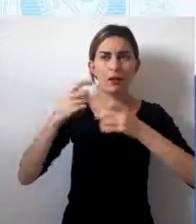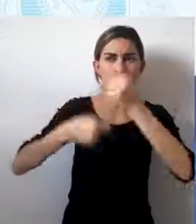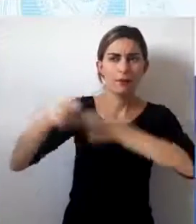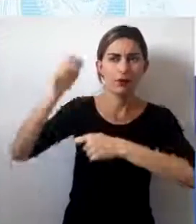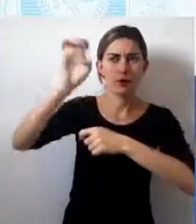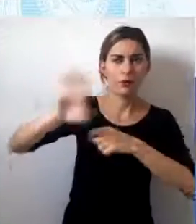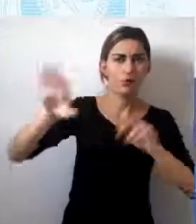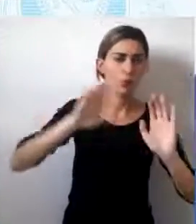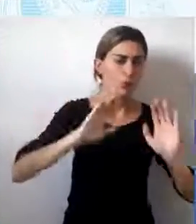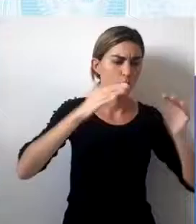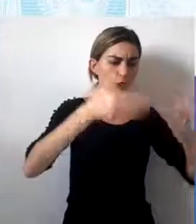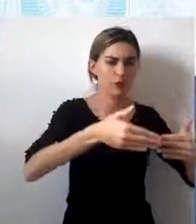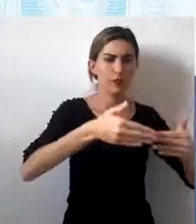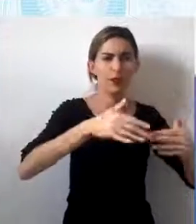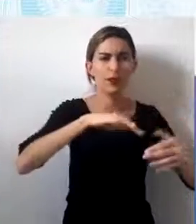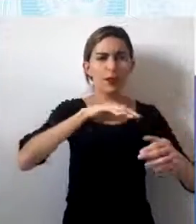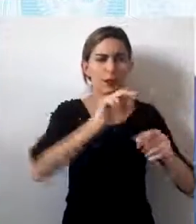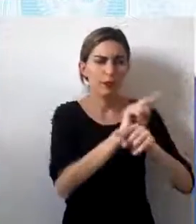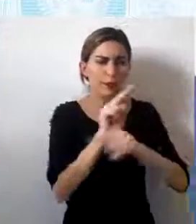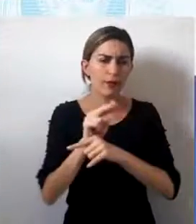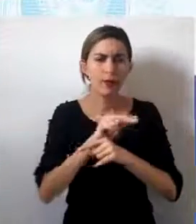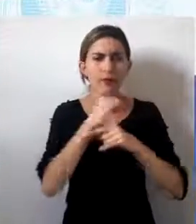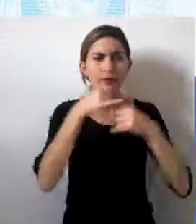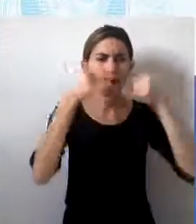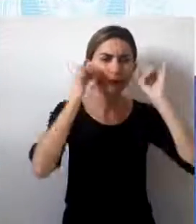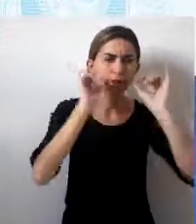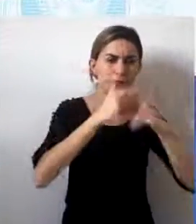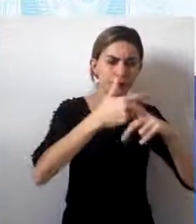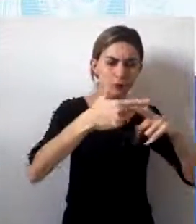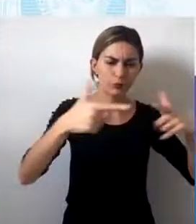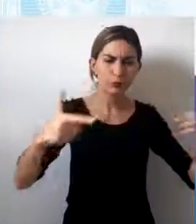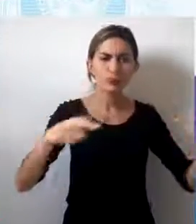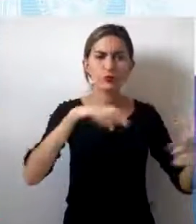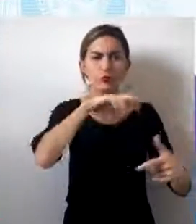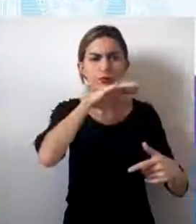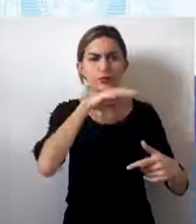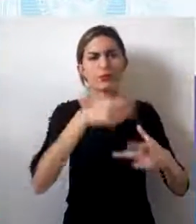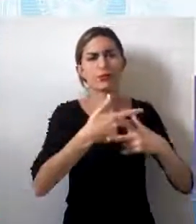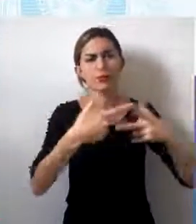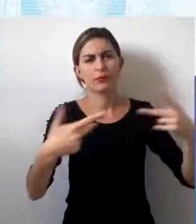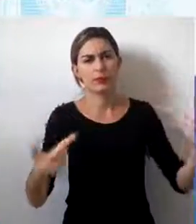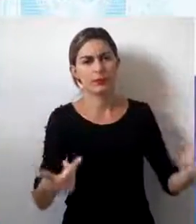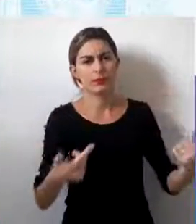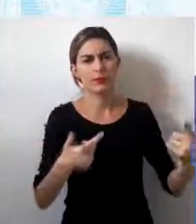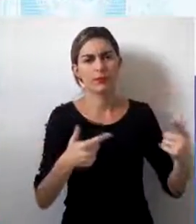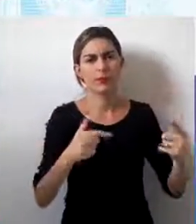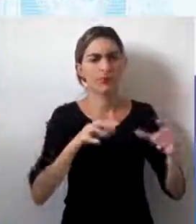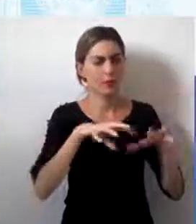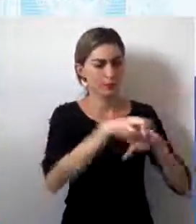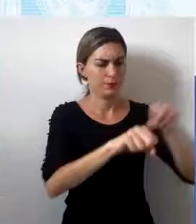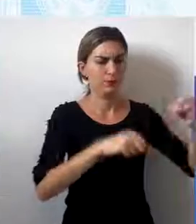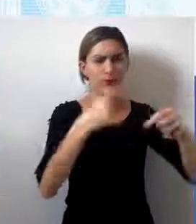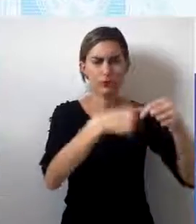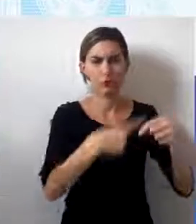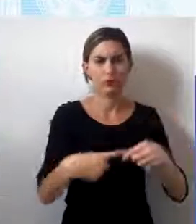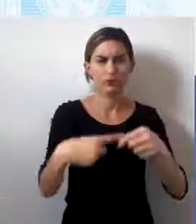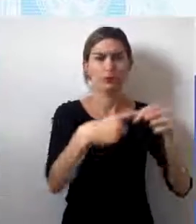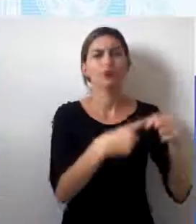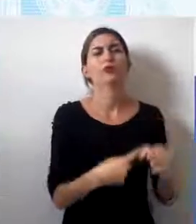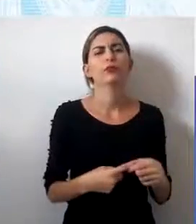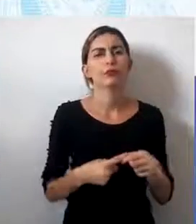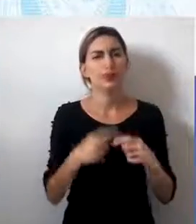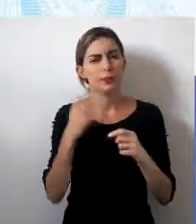europeu, a pecuária se tornou um fator essencial do povoamento nas novas terras, iniciando a ocupação para o interior. É